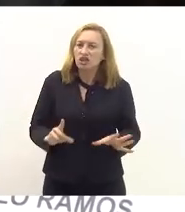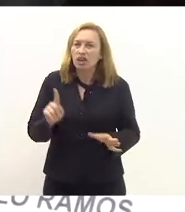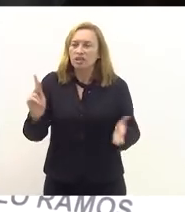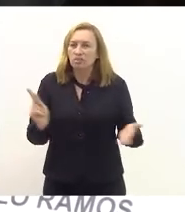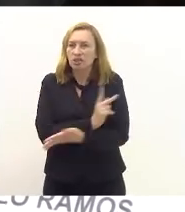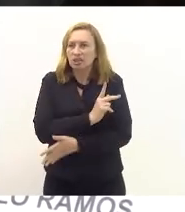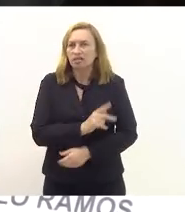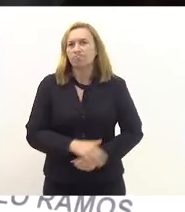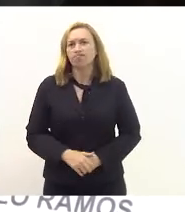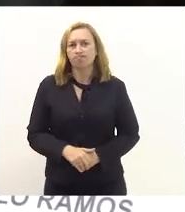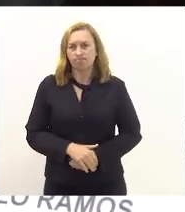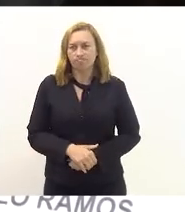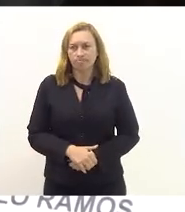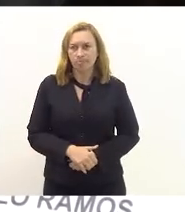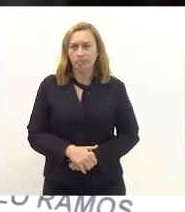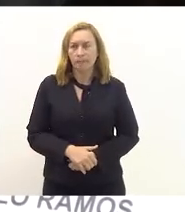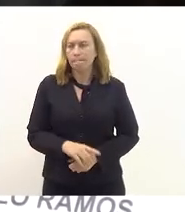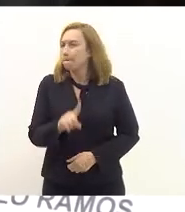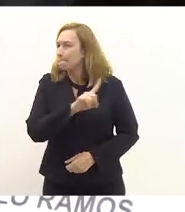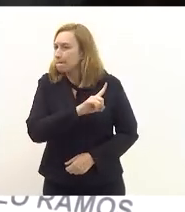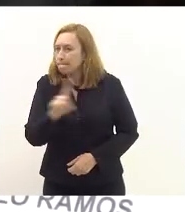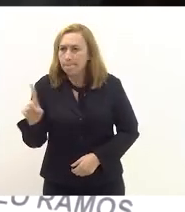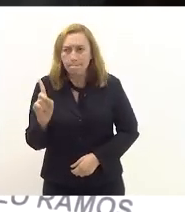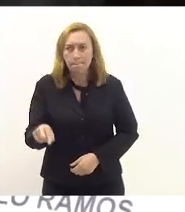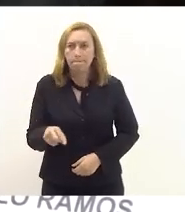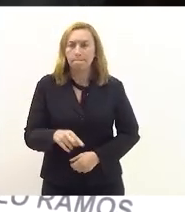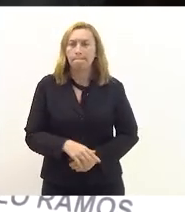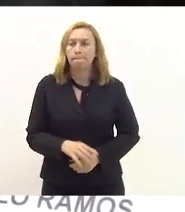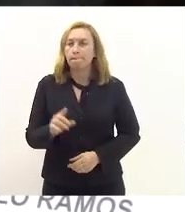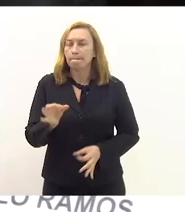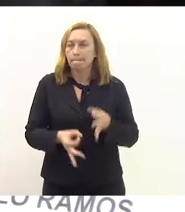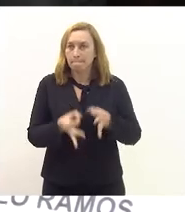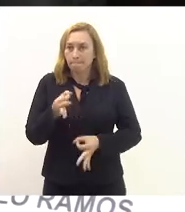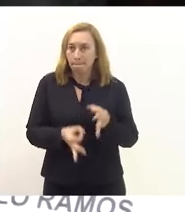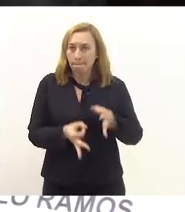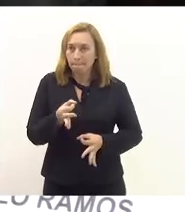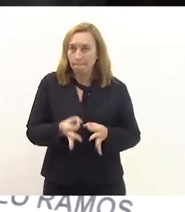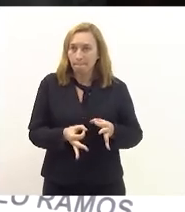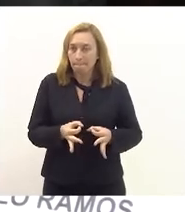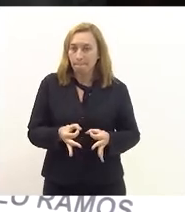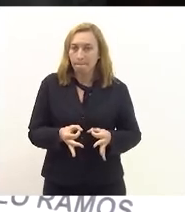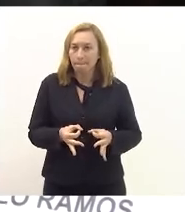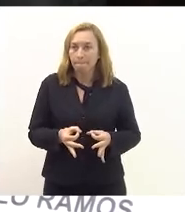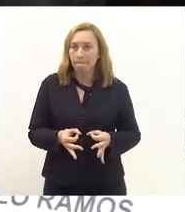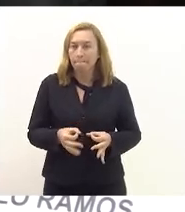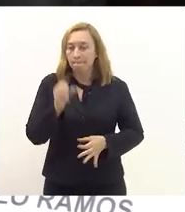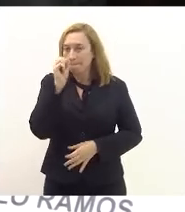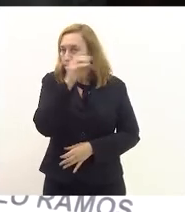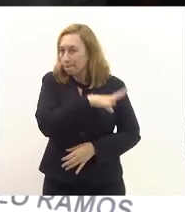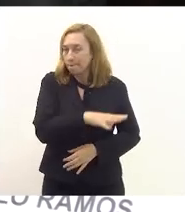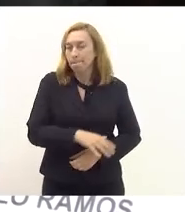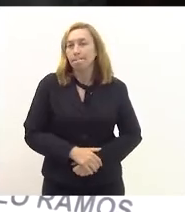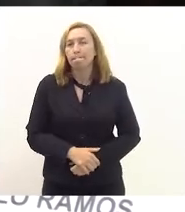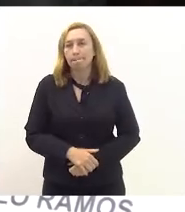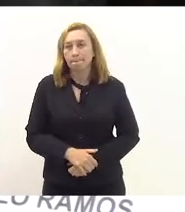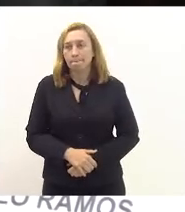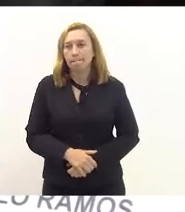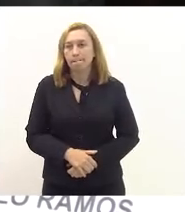aconteça. Isso não é uma coisa justa, isso é uma coisa completamente absurda.